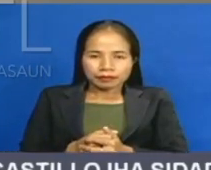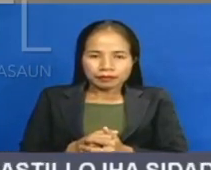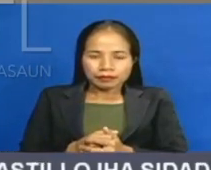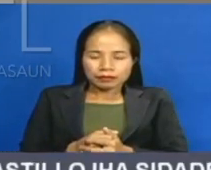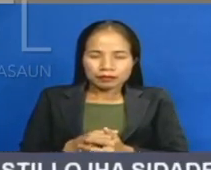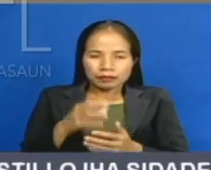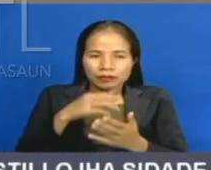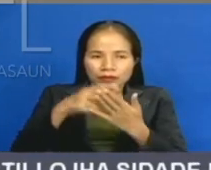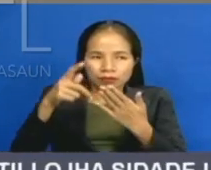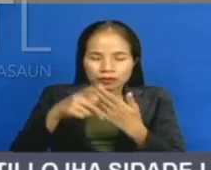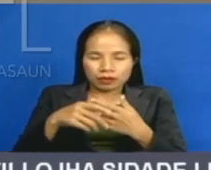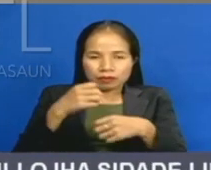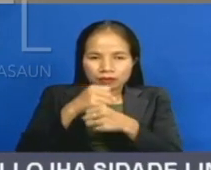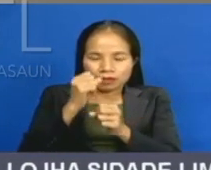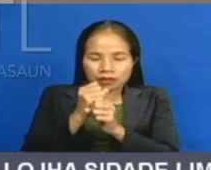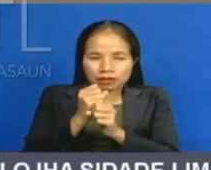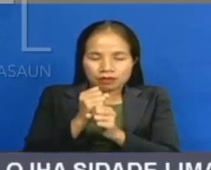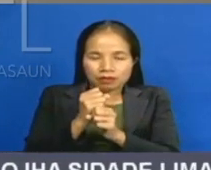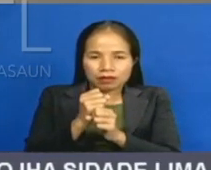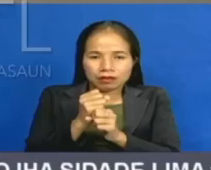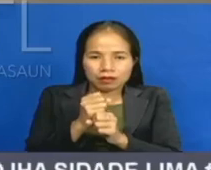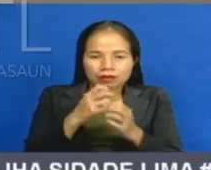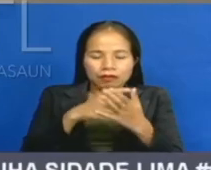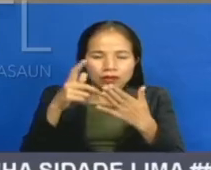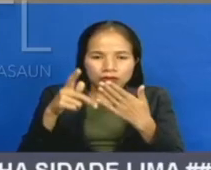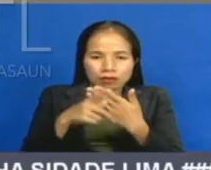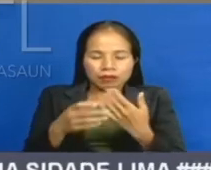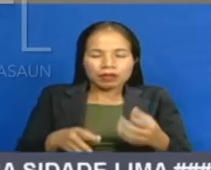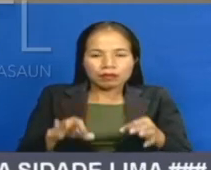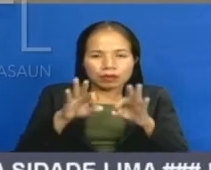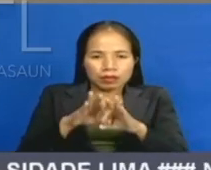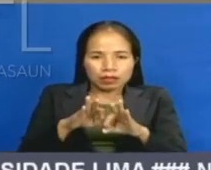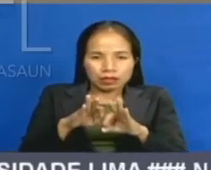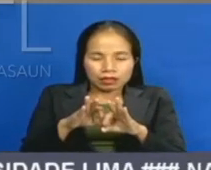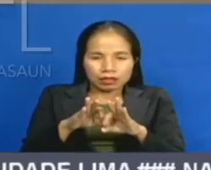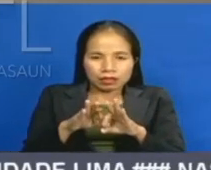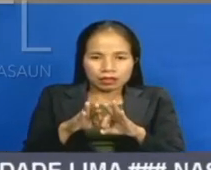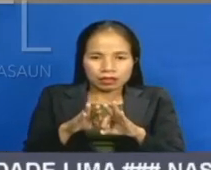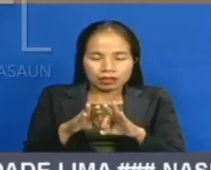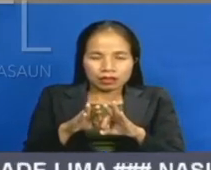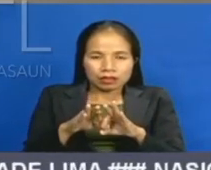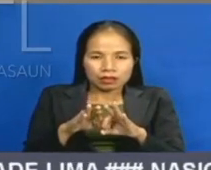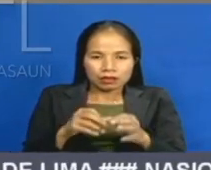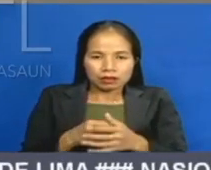29. Programa é o Rua Calau, né? É o programa principal, marcador. Alá,